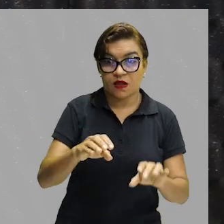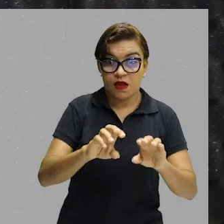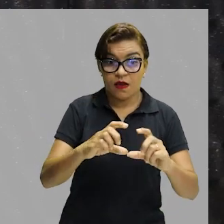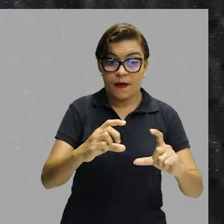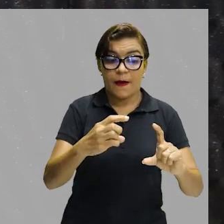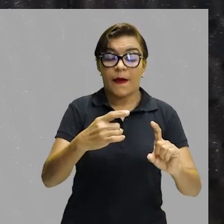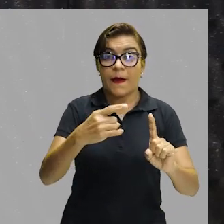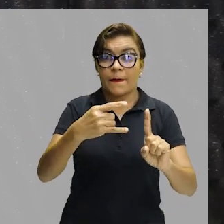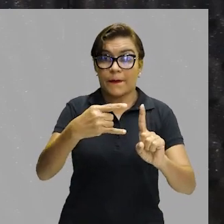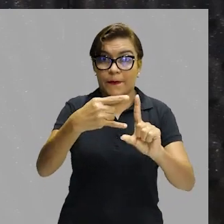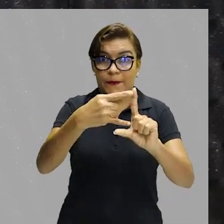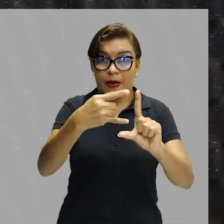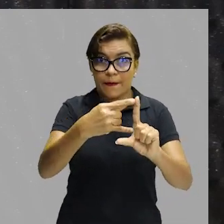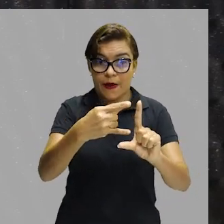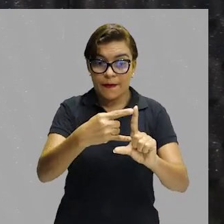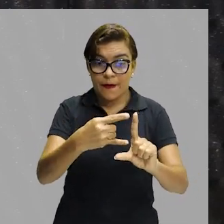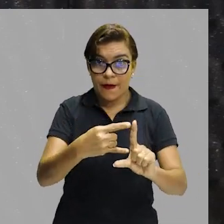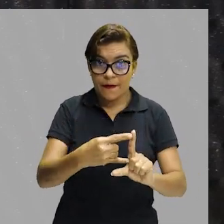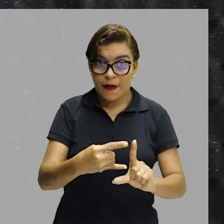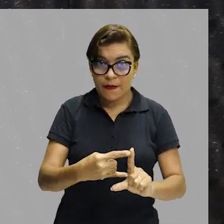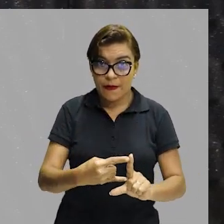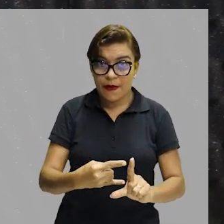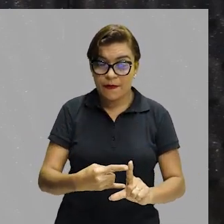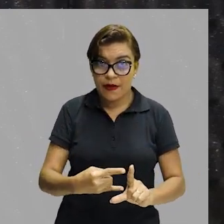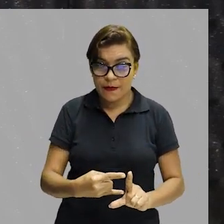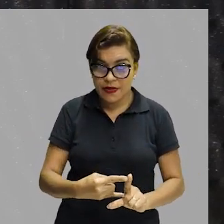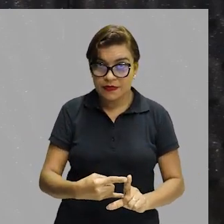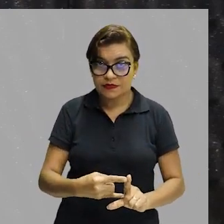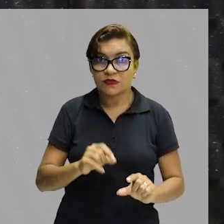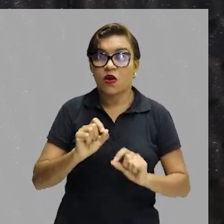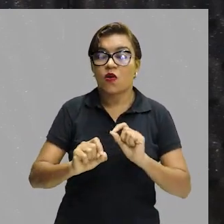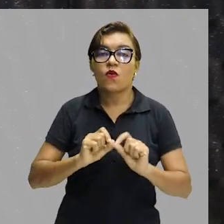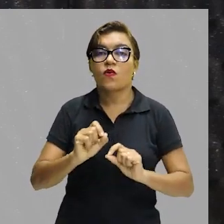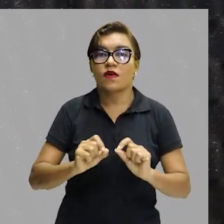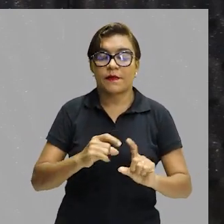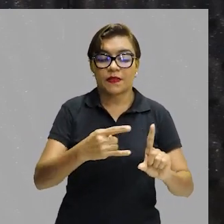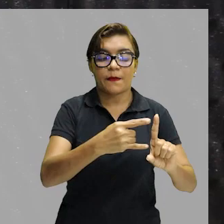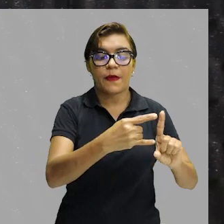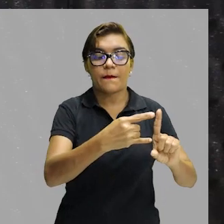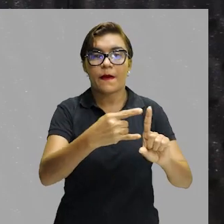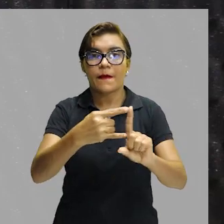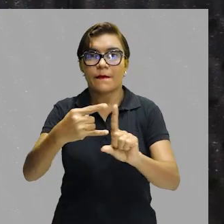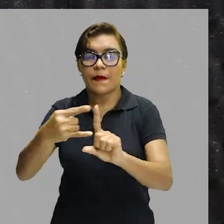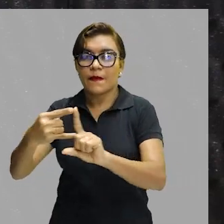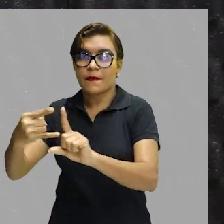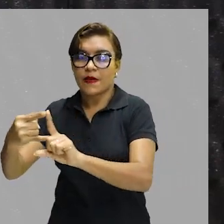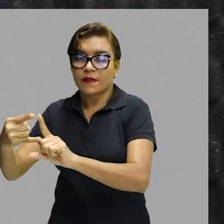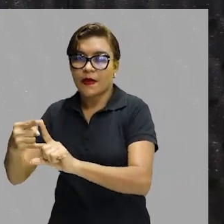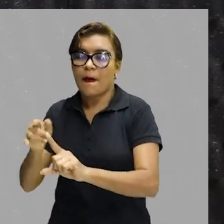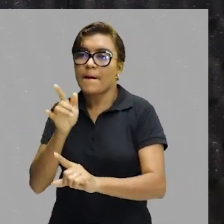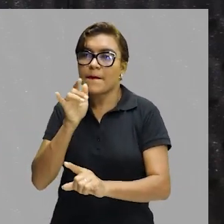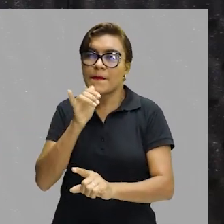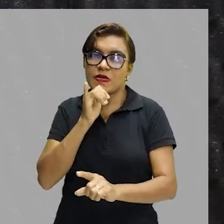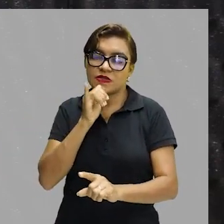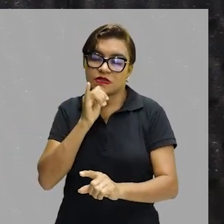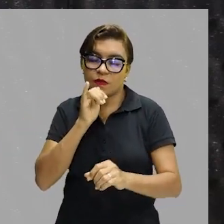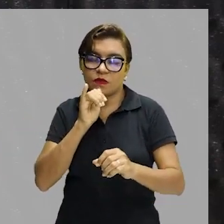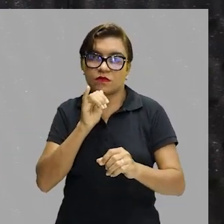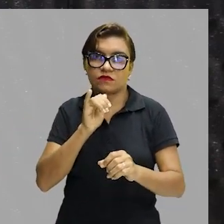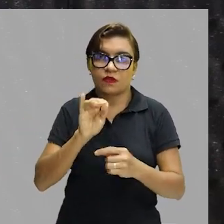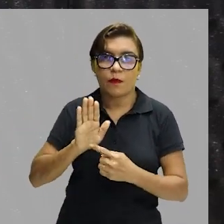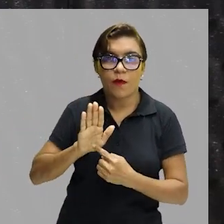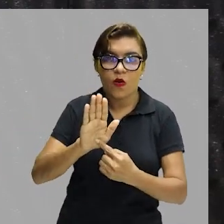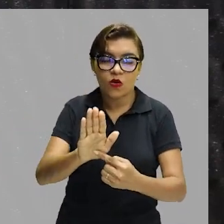Bom, as linhas horizontais, períodos, indicam a quantidade de camadas eletrônicas que o